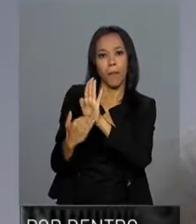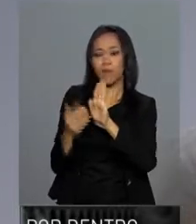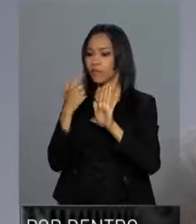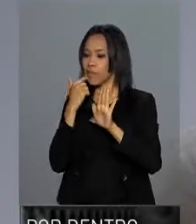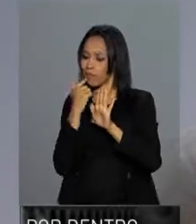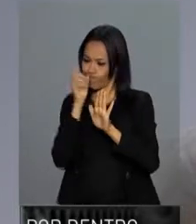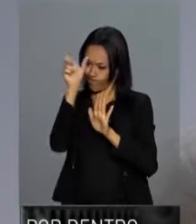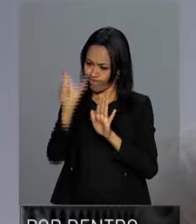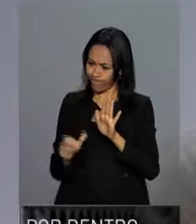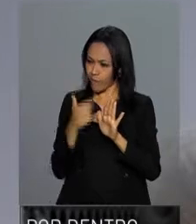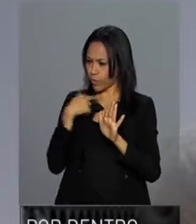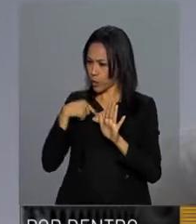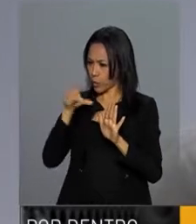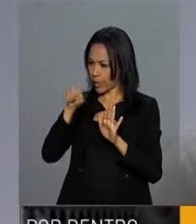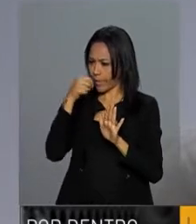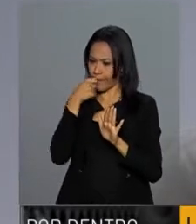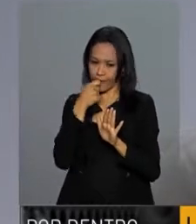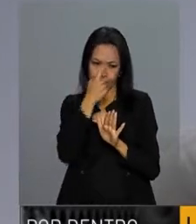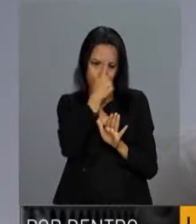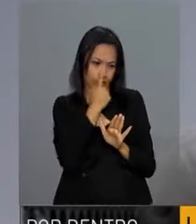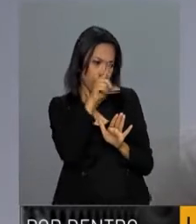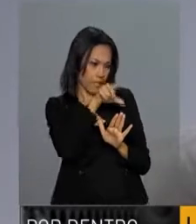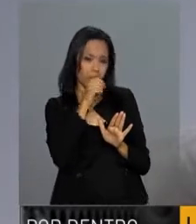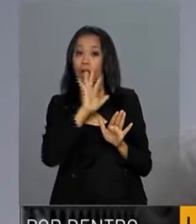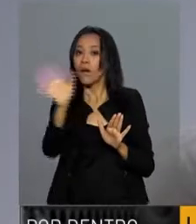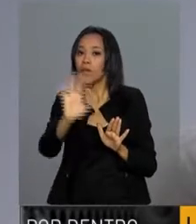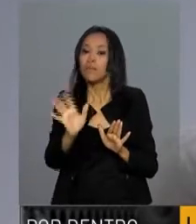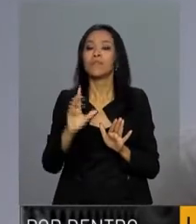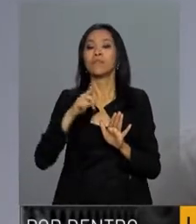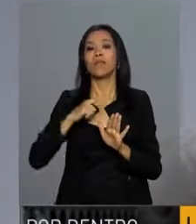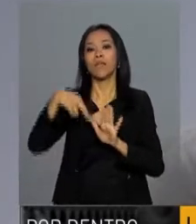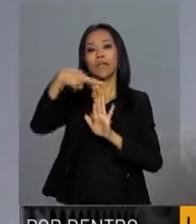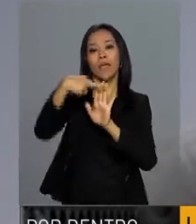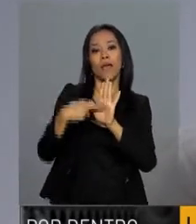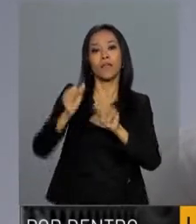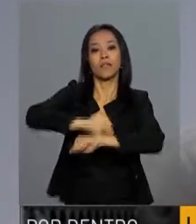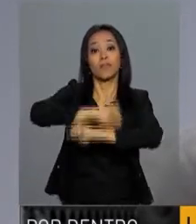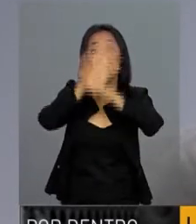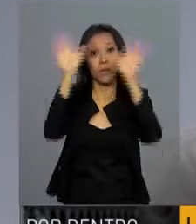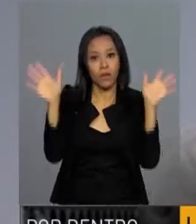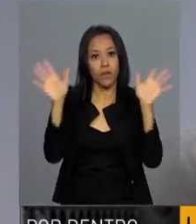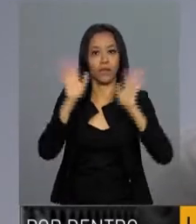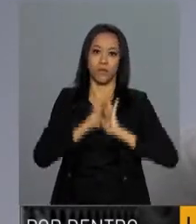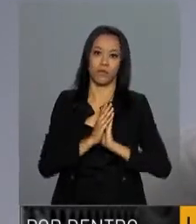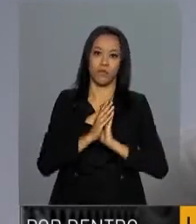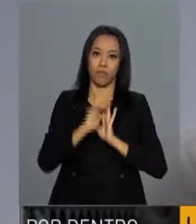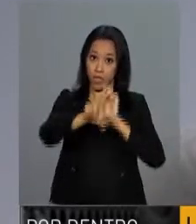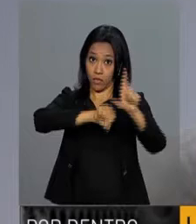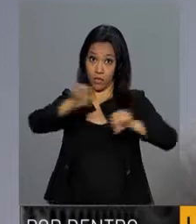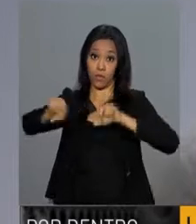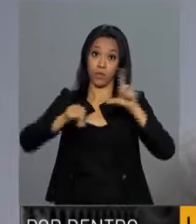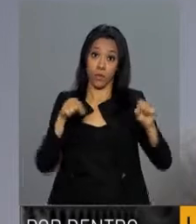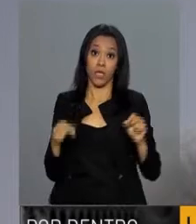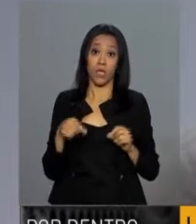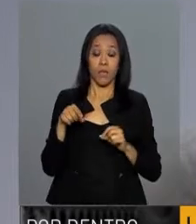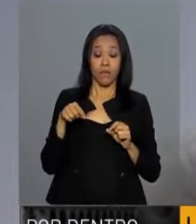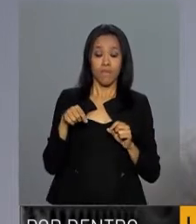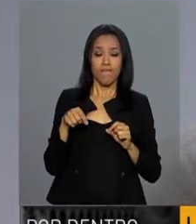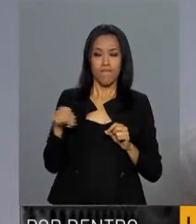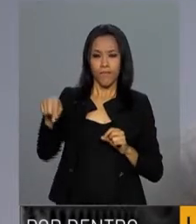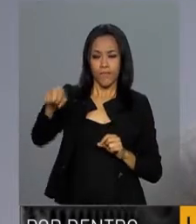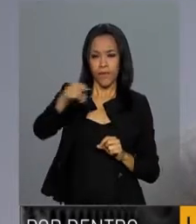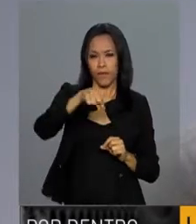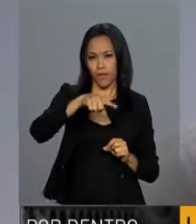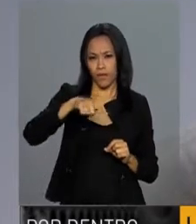um atleta a um escolheu o atleta b você tem um critério muito objetivos de meritocracia e esses atletas